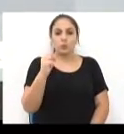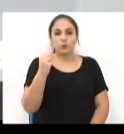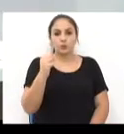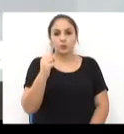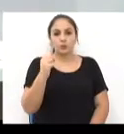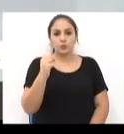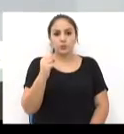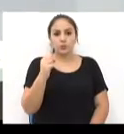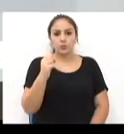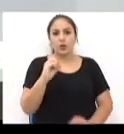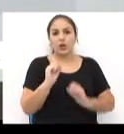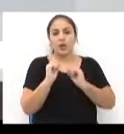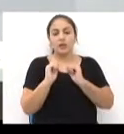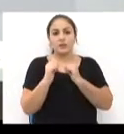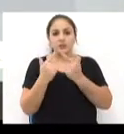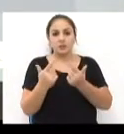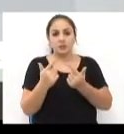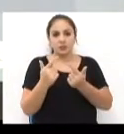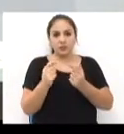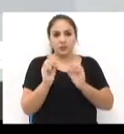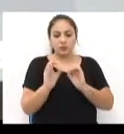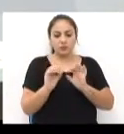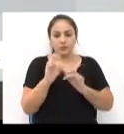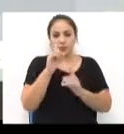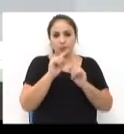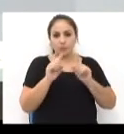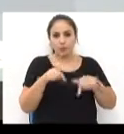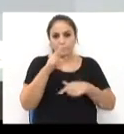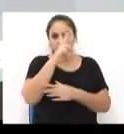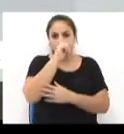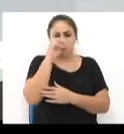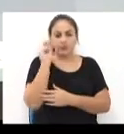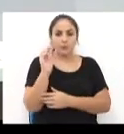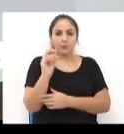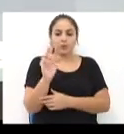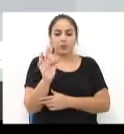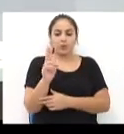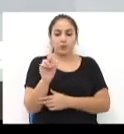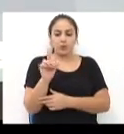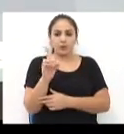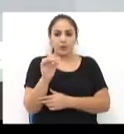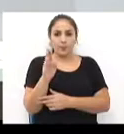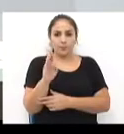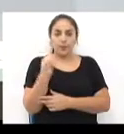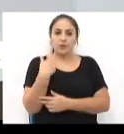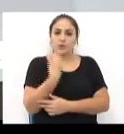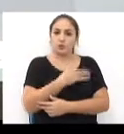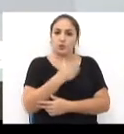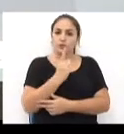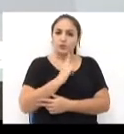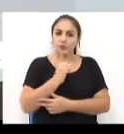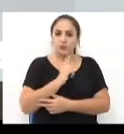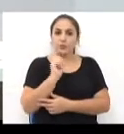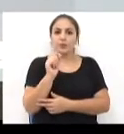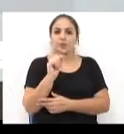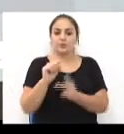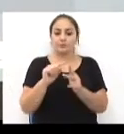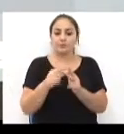outras ações para a educação pública do município. E lá no Fundeb, nós tivemos